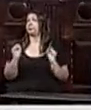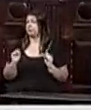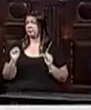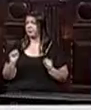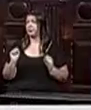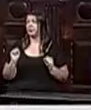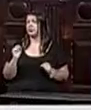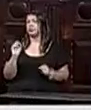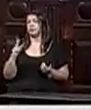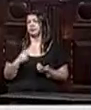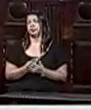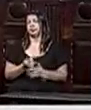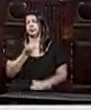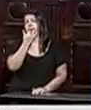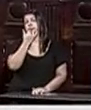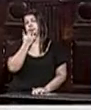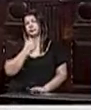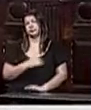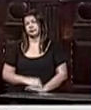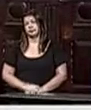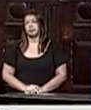vir a enfrentar.